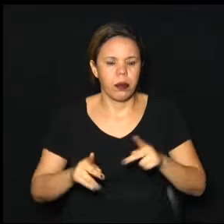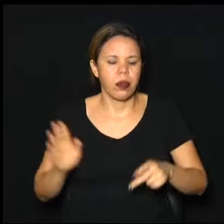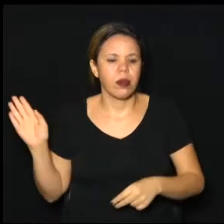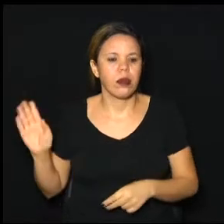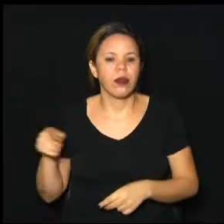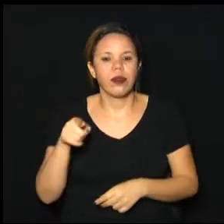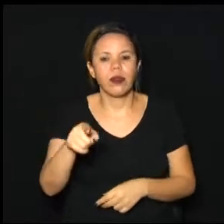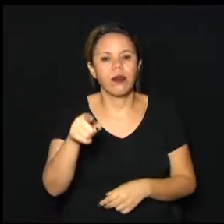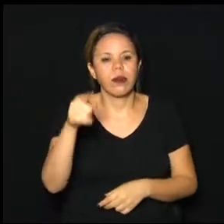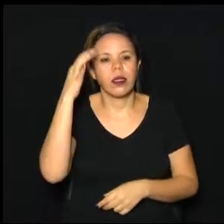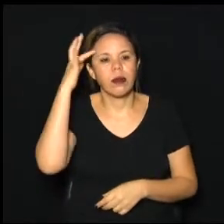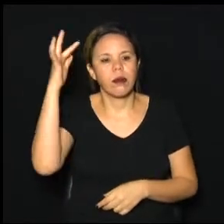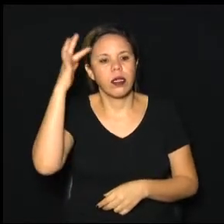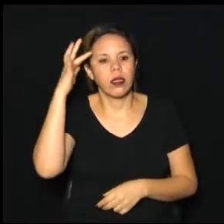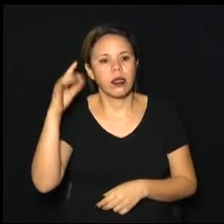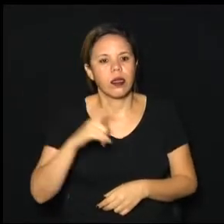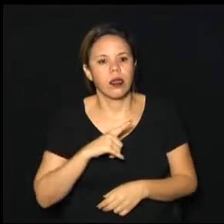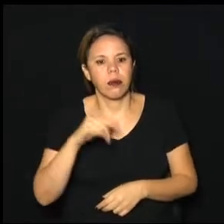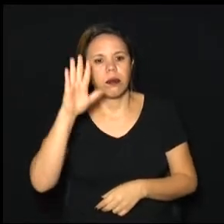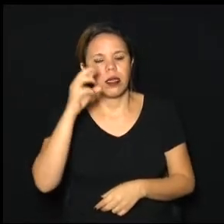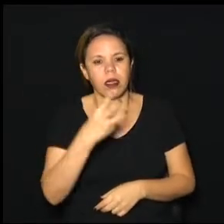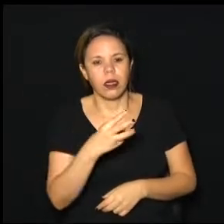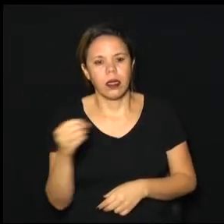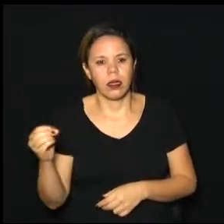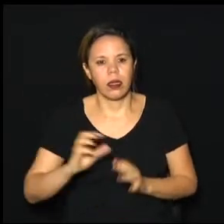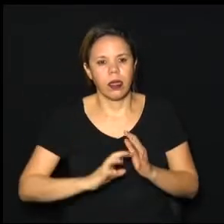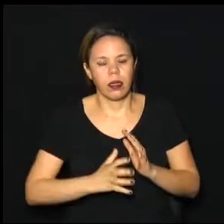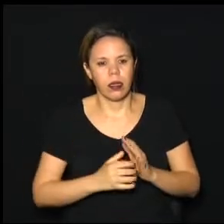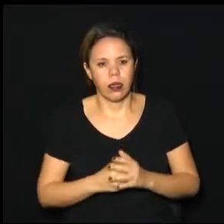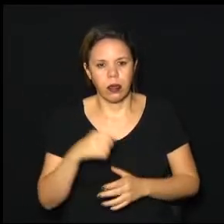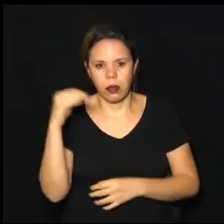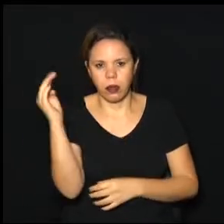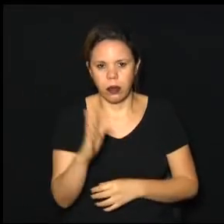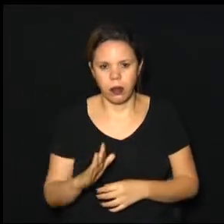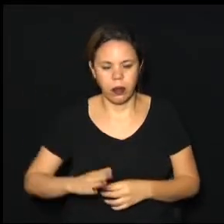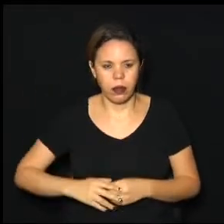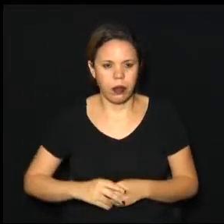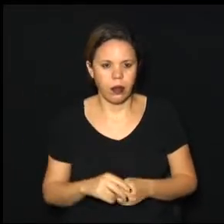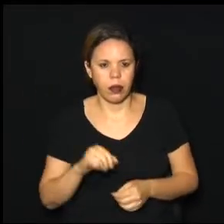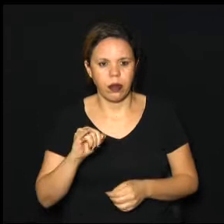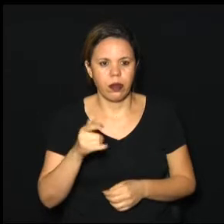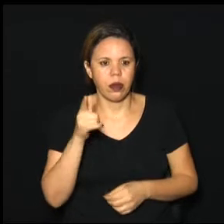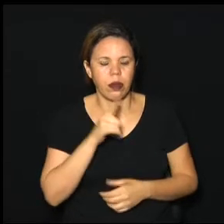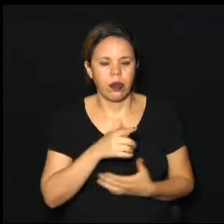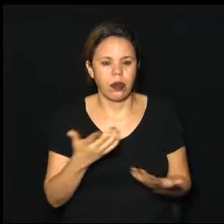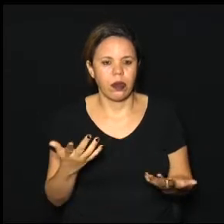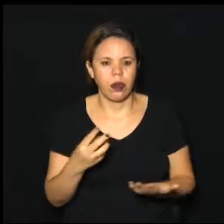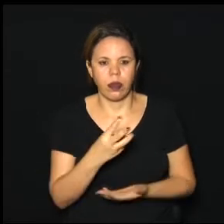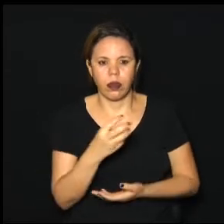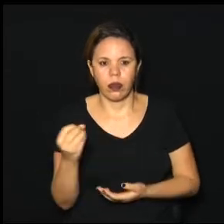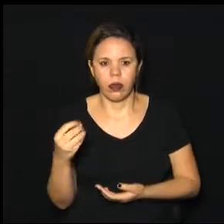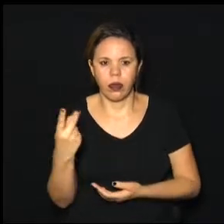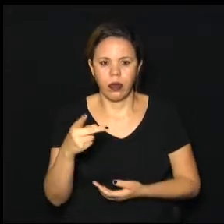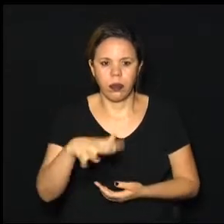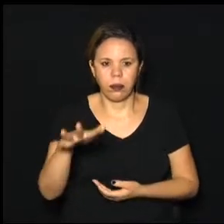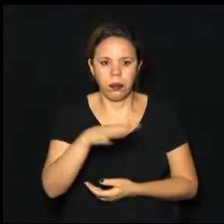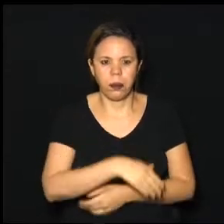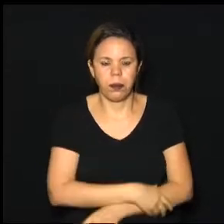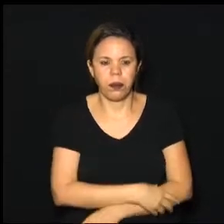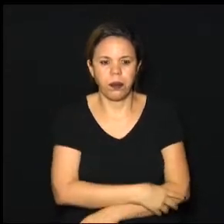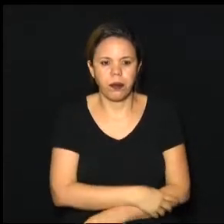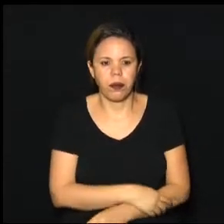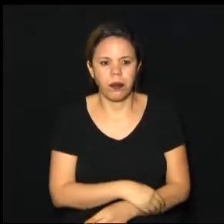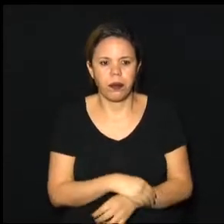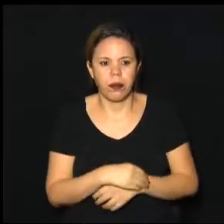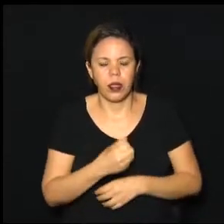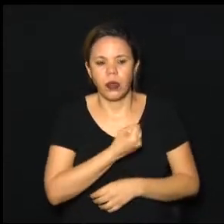imaginar que nós temos aí mais de 30 partidos no Brasil e se considerar que 30 deles lançará